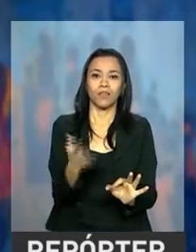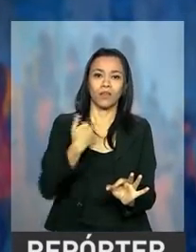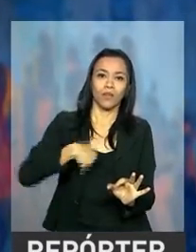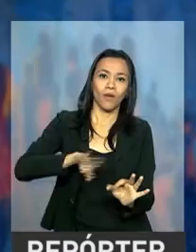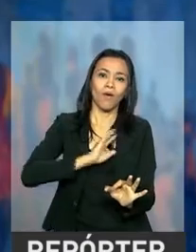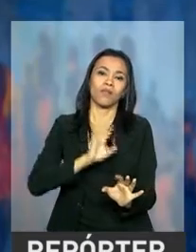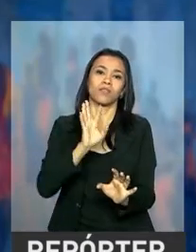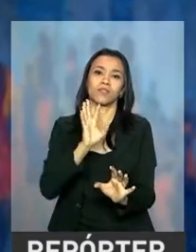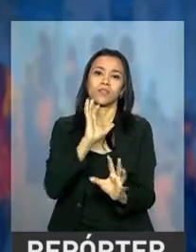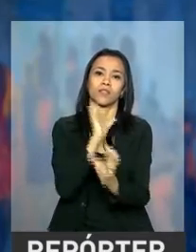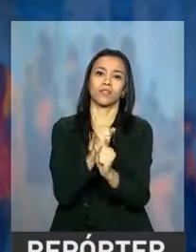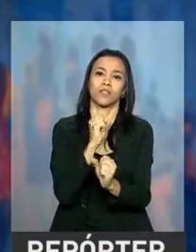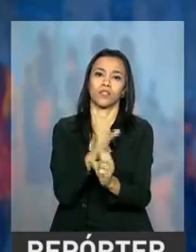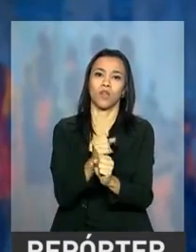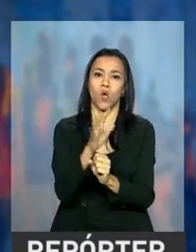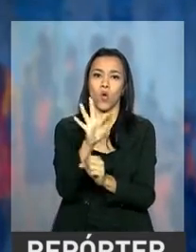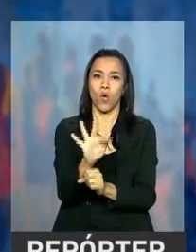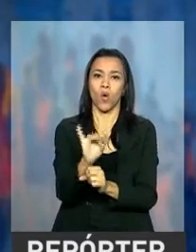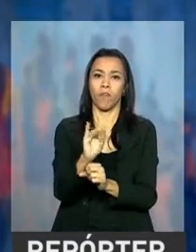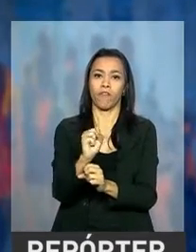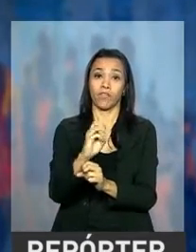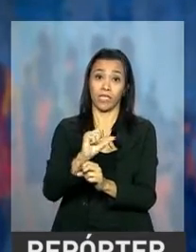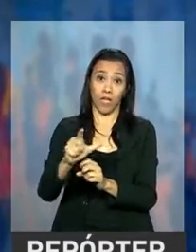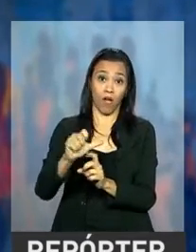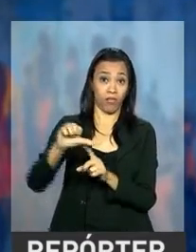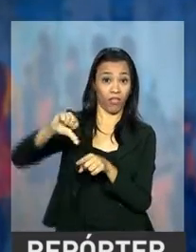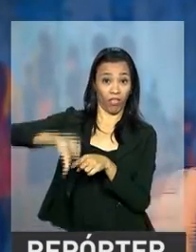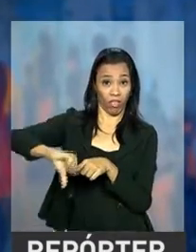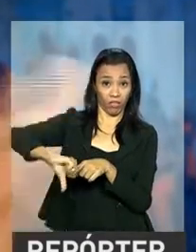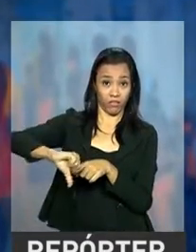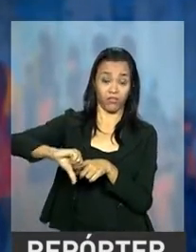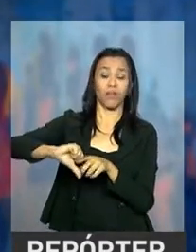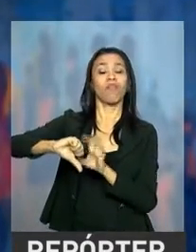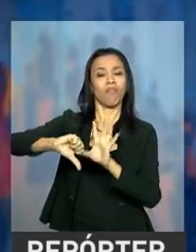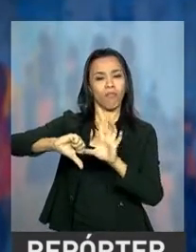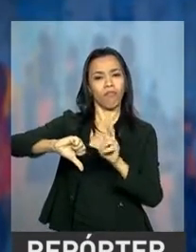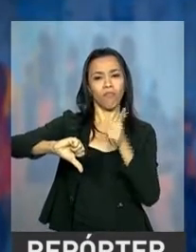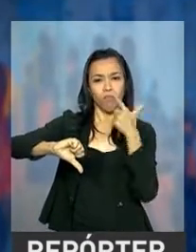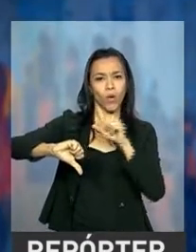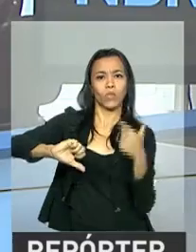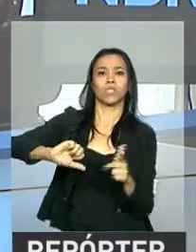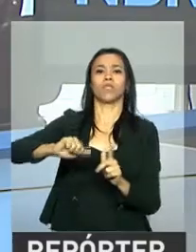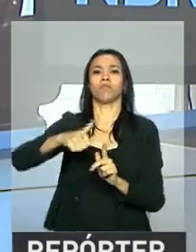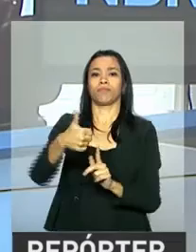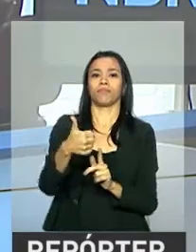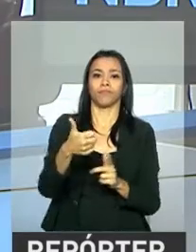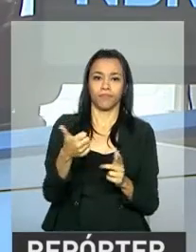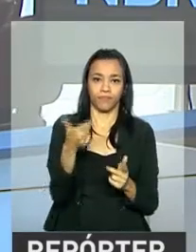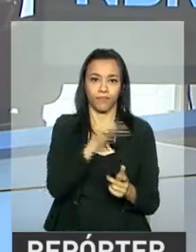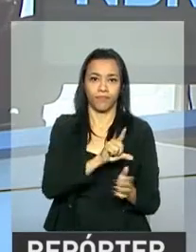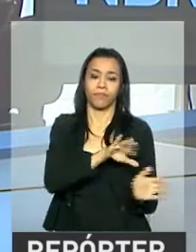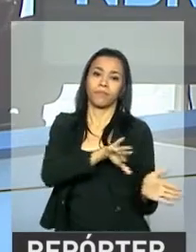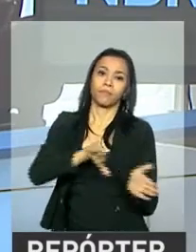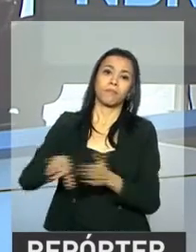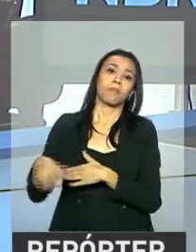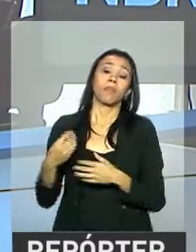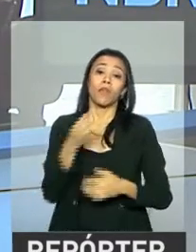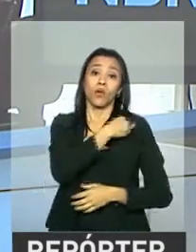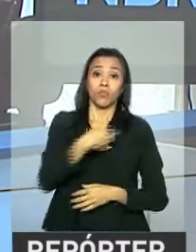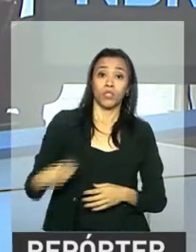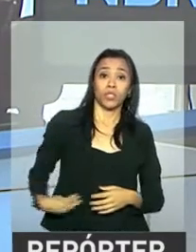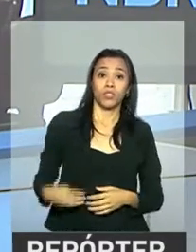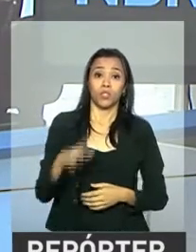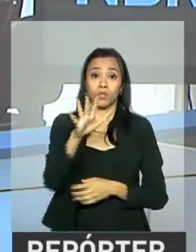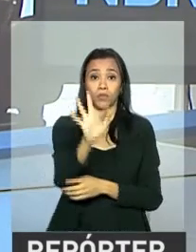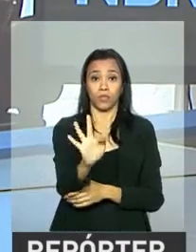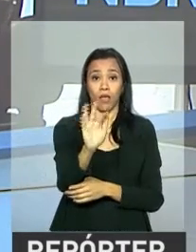resultado fiscal ao invés de ser negativo nós teremos sim um superávit primário e para o ministro da fazenda henrique